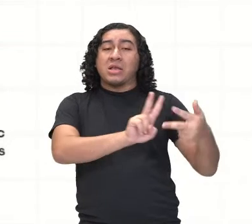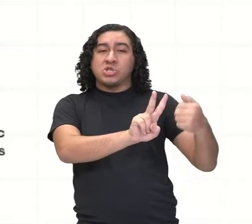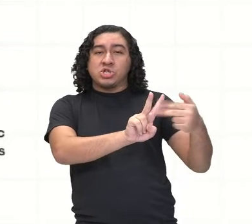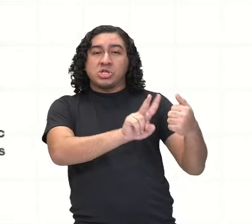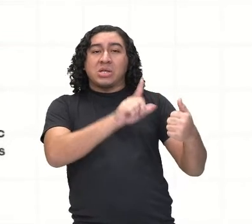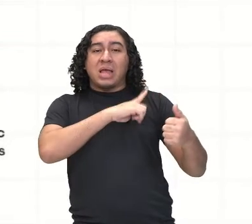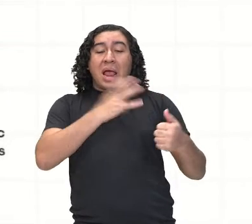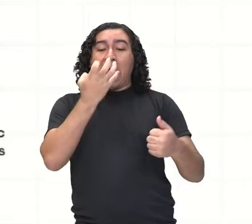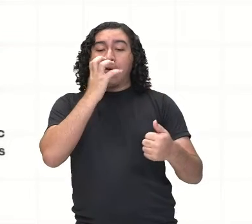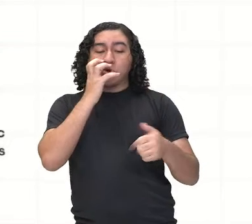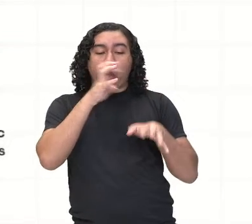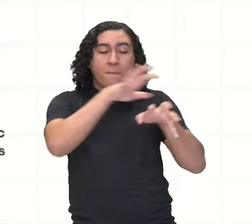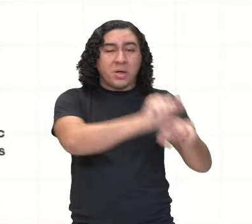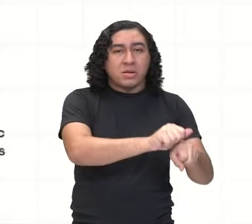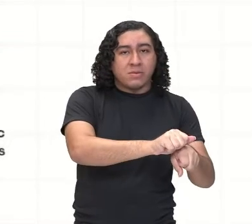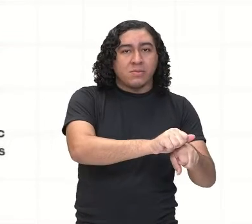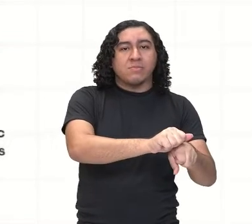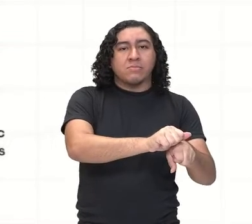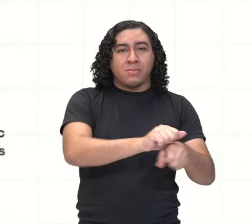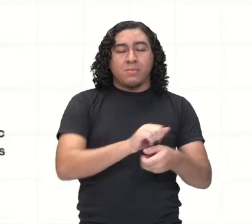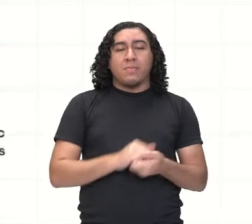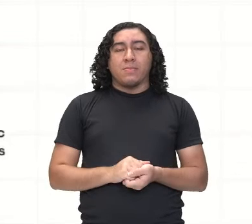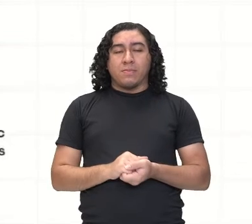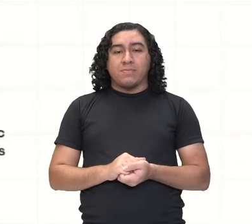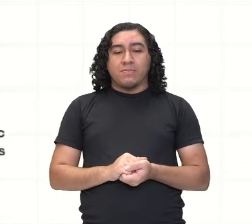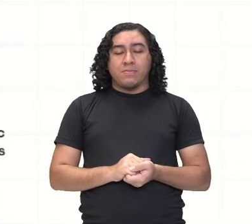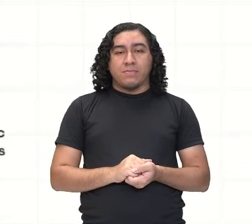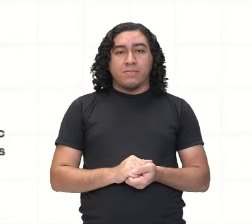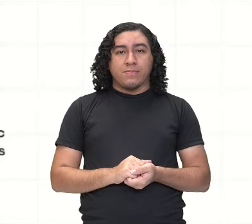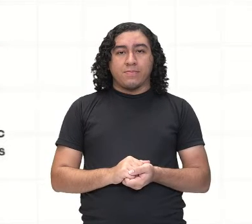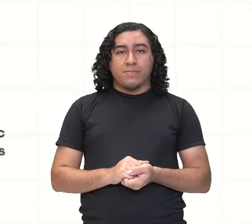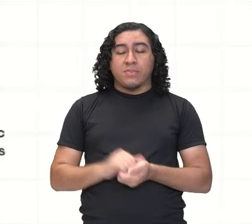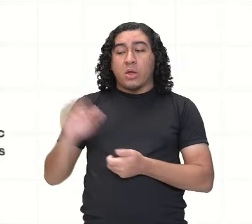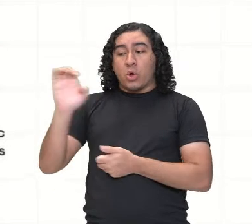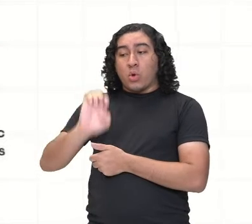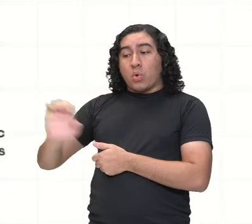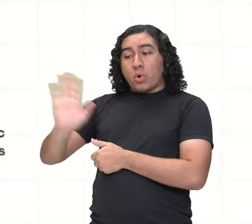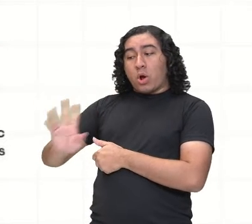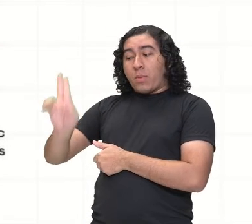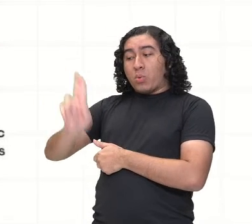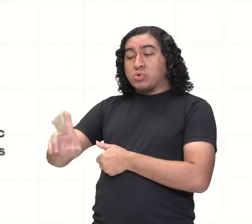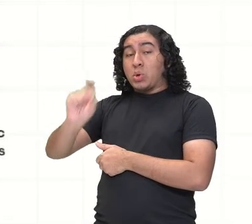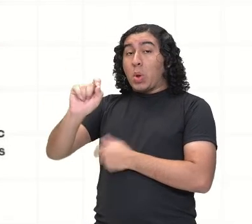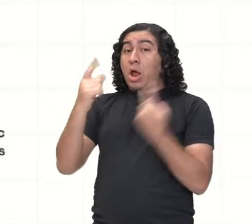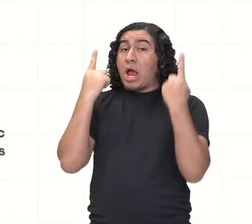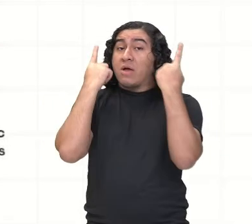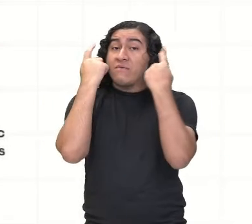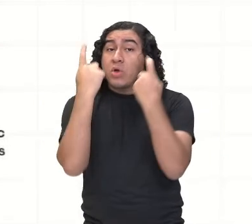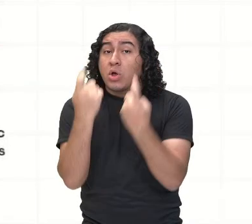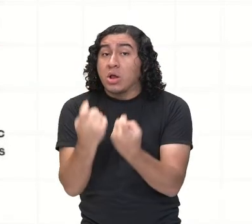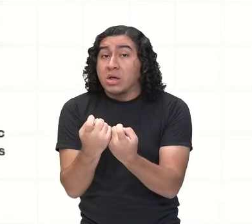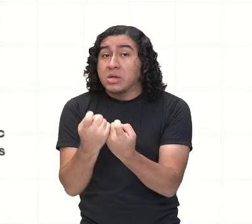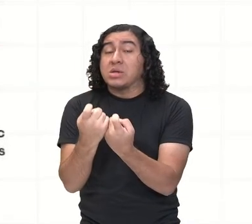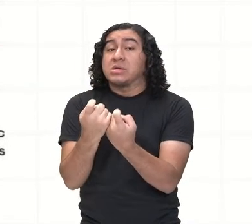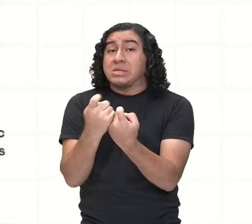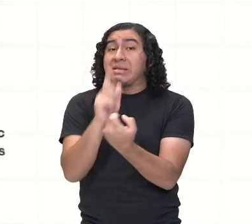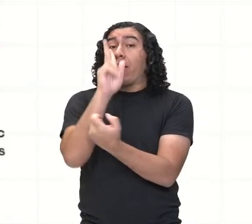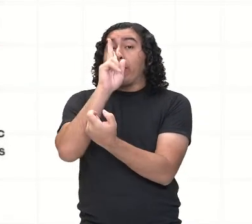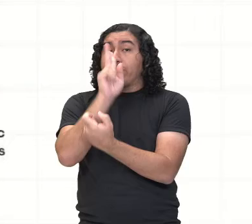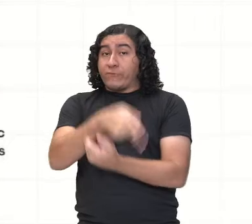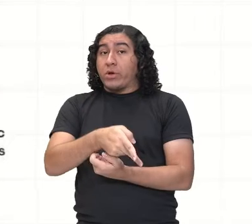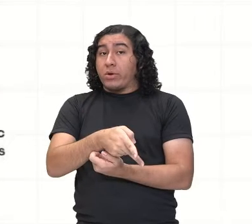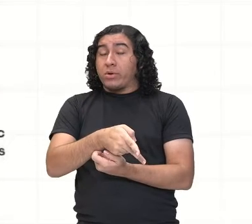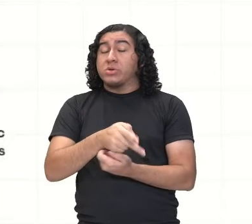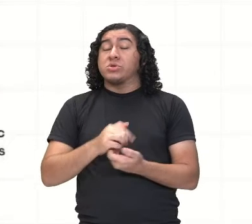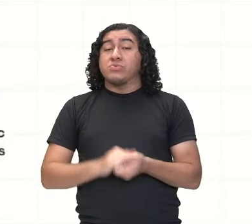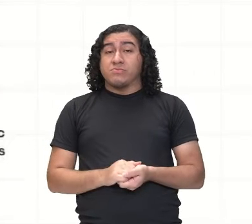cães, servindo de alimento para os cães. Então, os europeus eles vão usar da violência extrema na tentativa